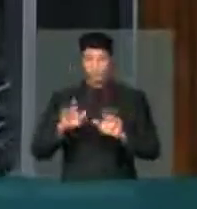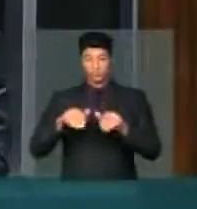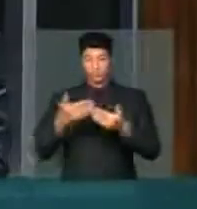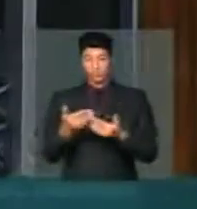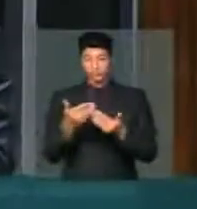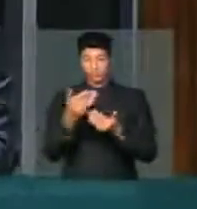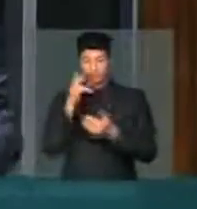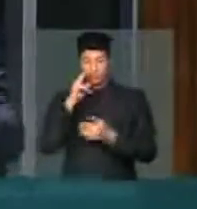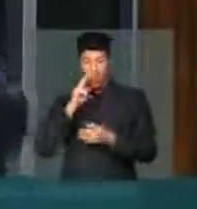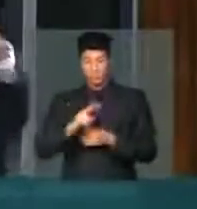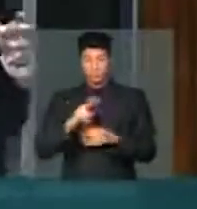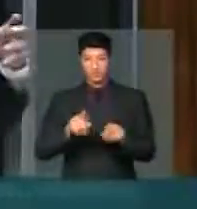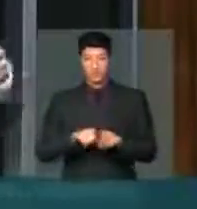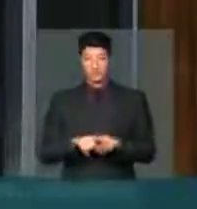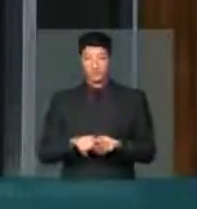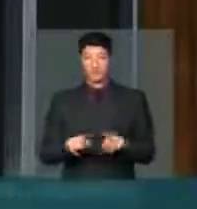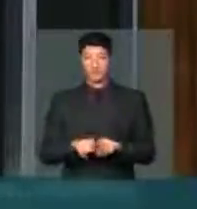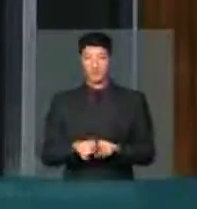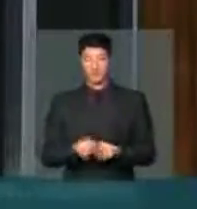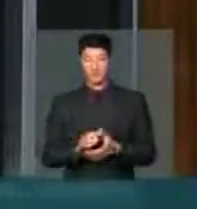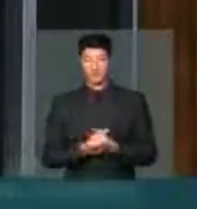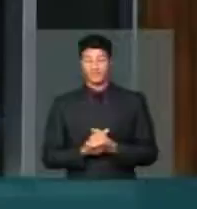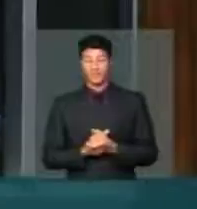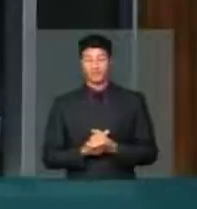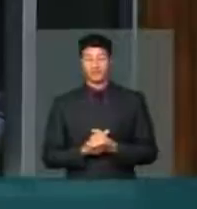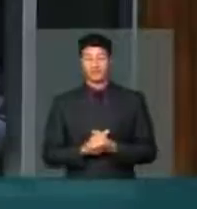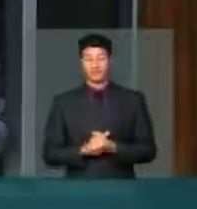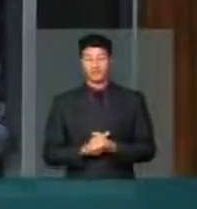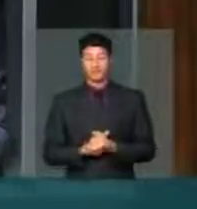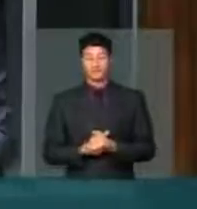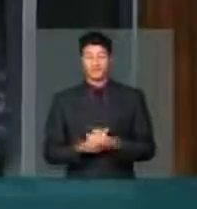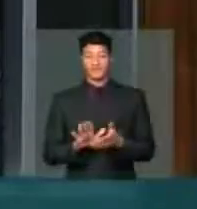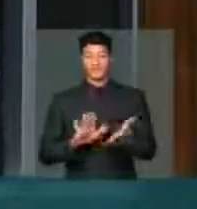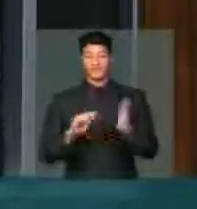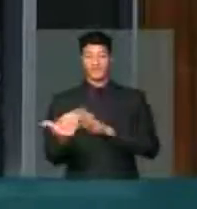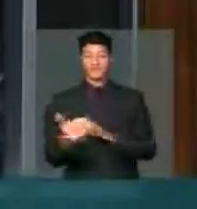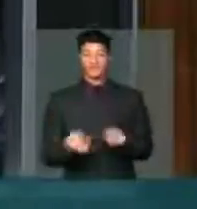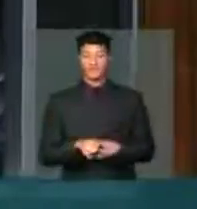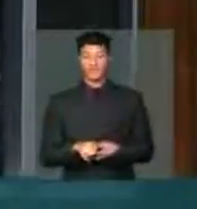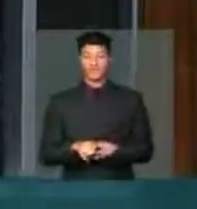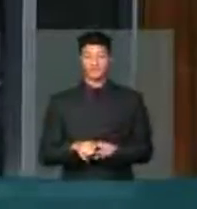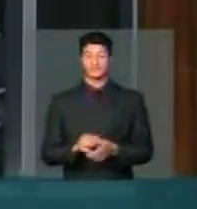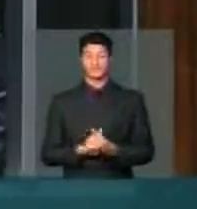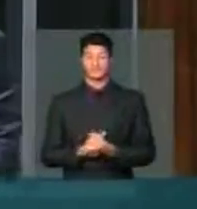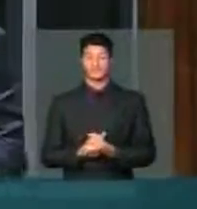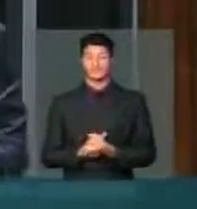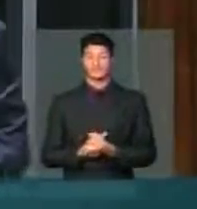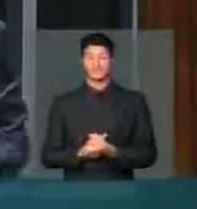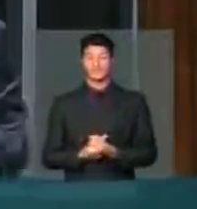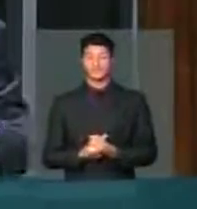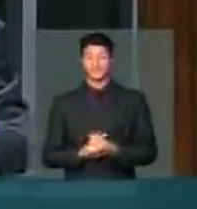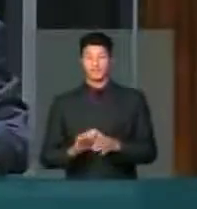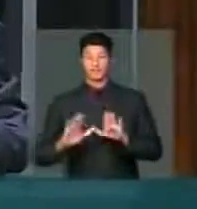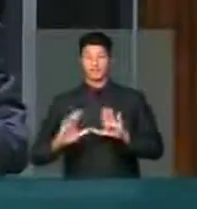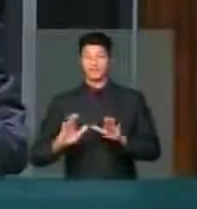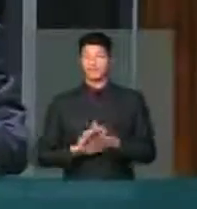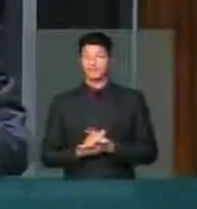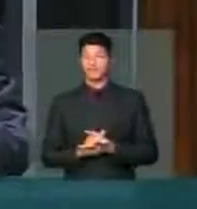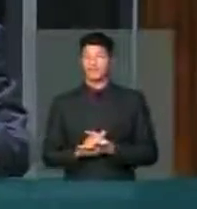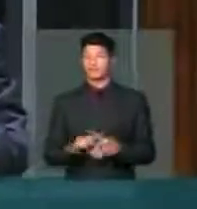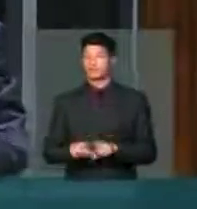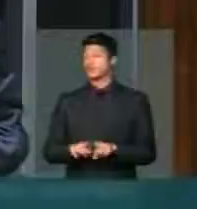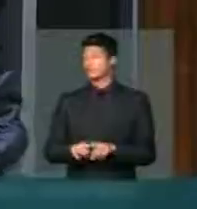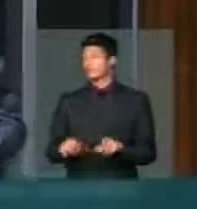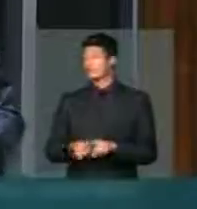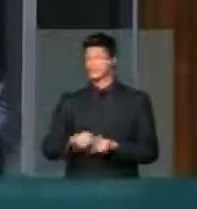se olha o sistema penitenciário brasileiro, quando se olham os problemas e os elos que precisam ser